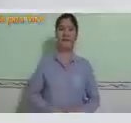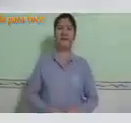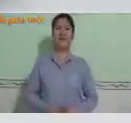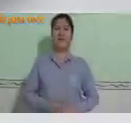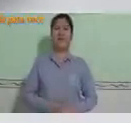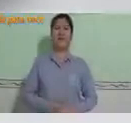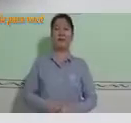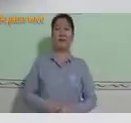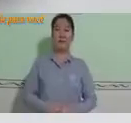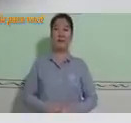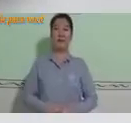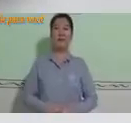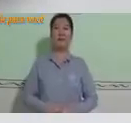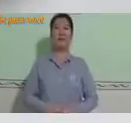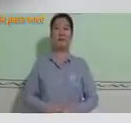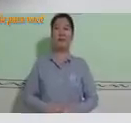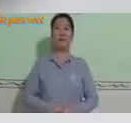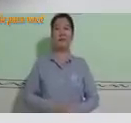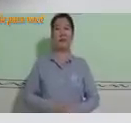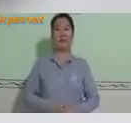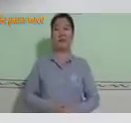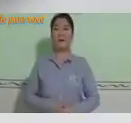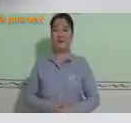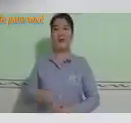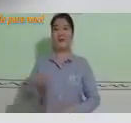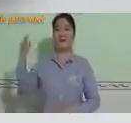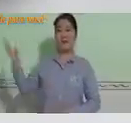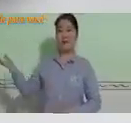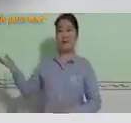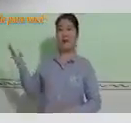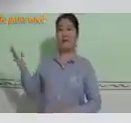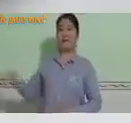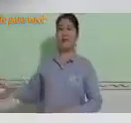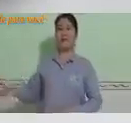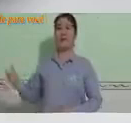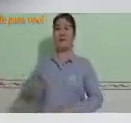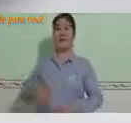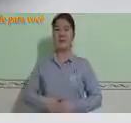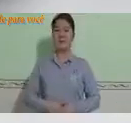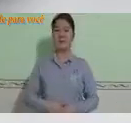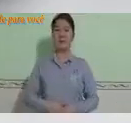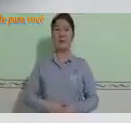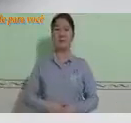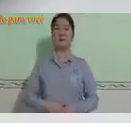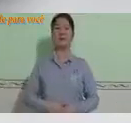hormônio levonorgestrel vírgula quer vai sendo liberado no último após a sua inserção